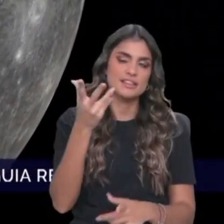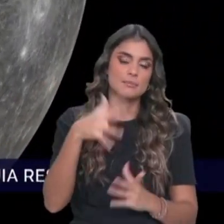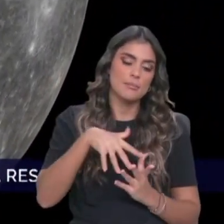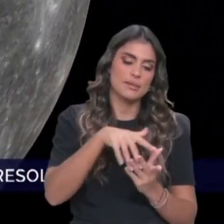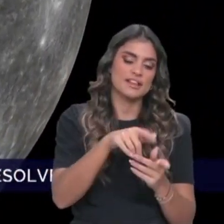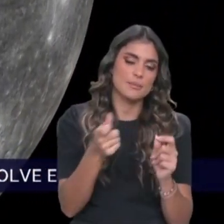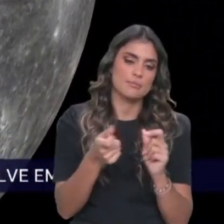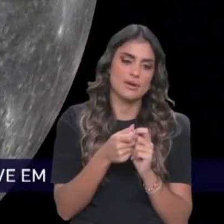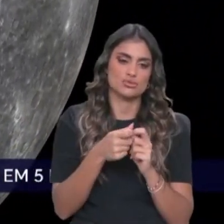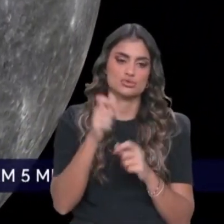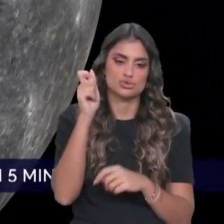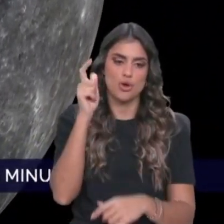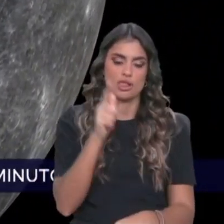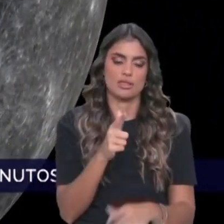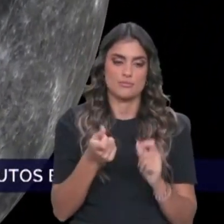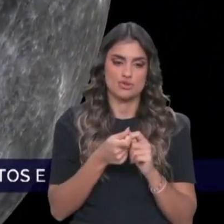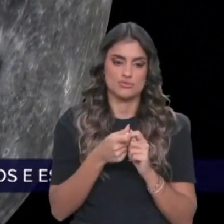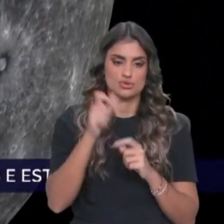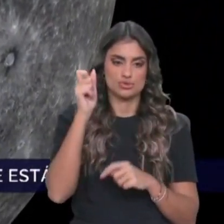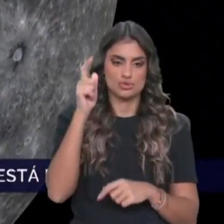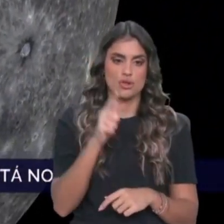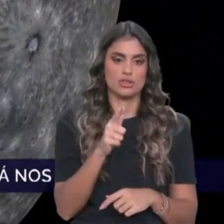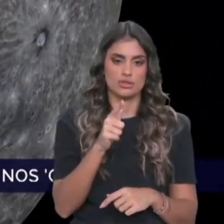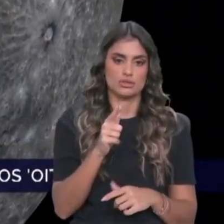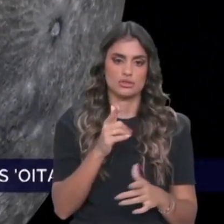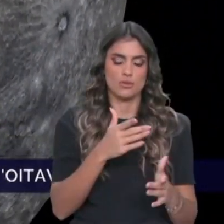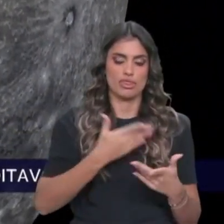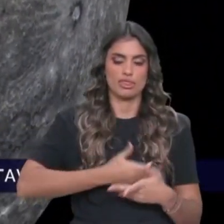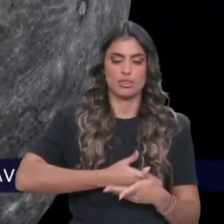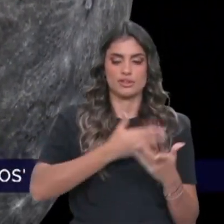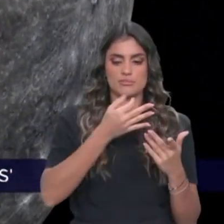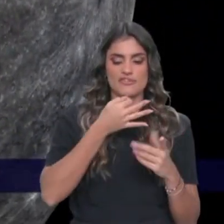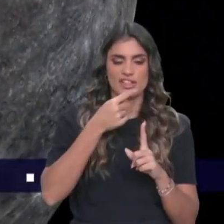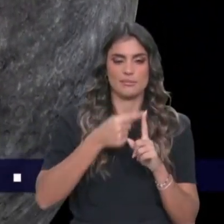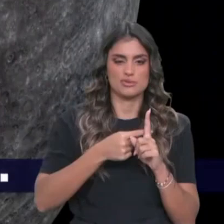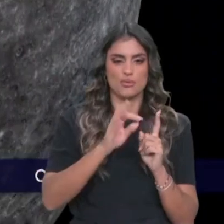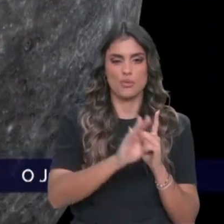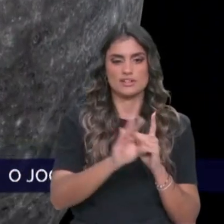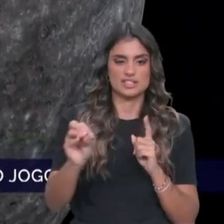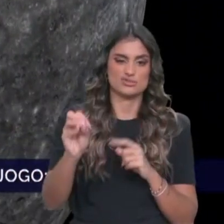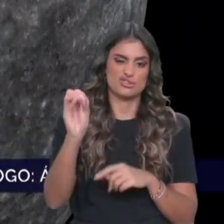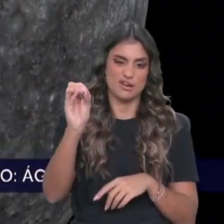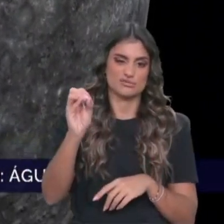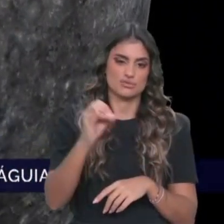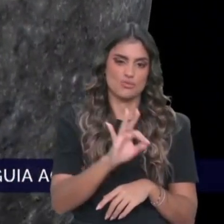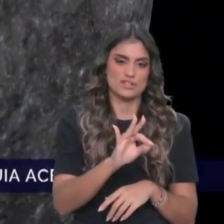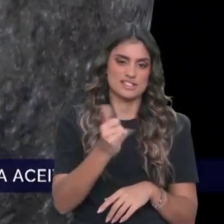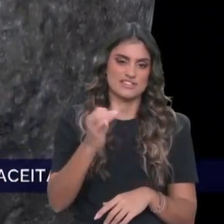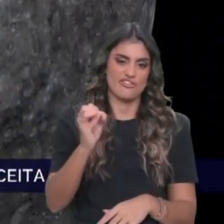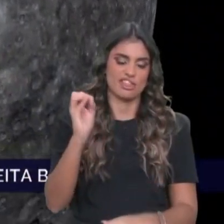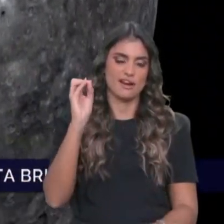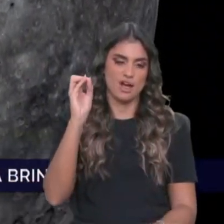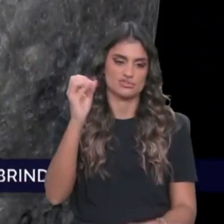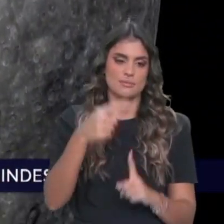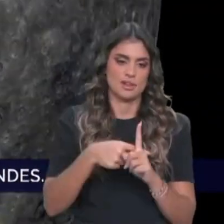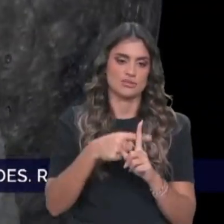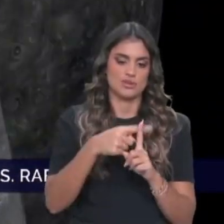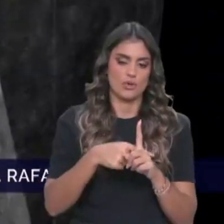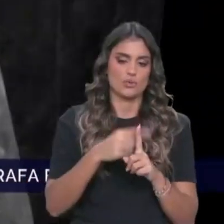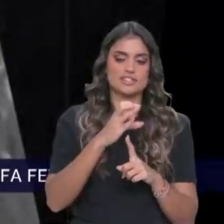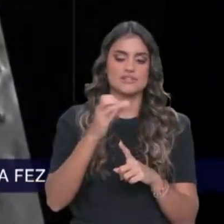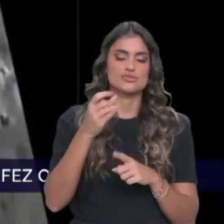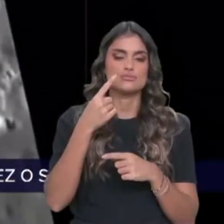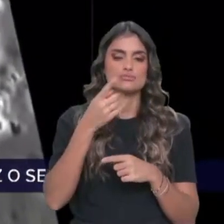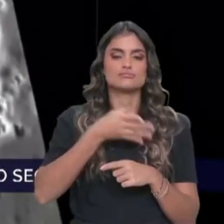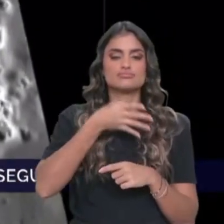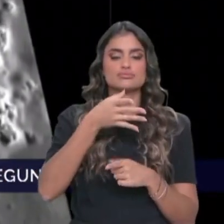solar, do Sol, aliás, mais próximo do Sol. No lado diurno estamos a falar de temperaturas 400 graus, 420 graus. O que dizem estes cientistas, repara para a